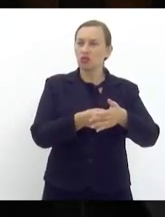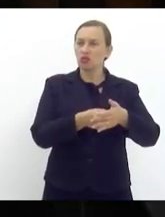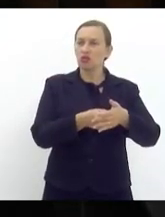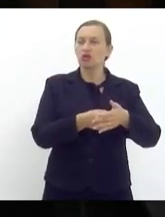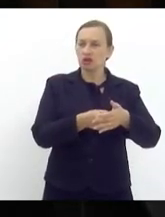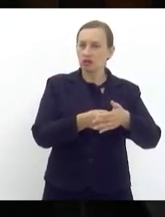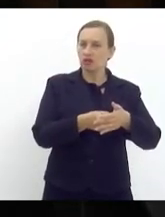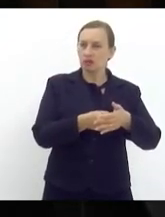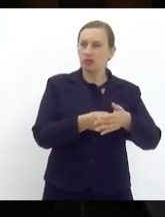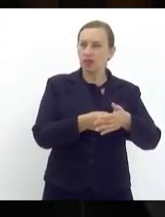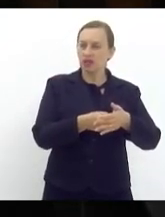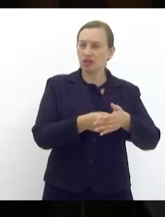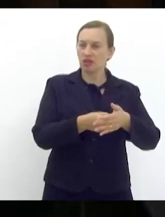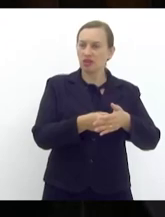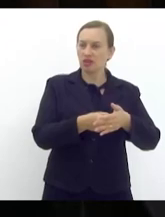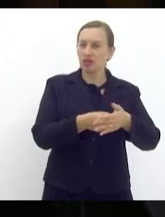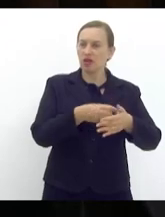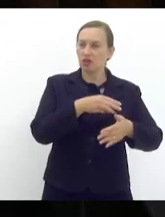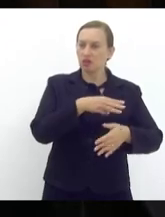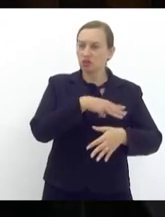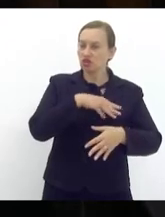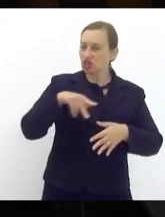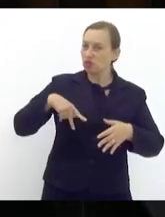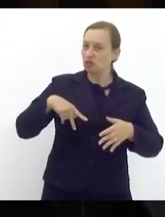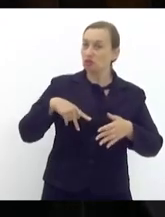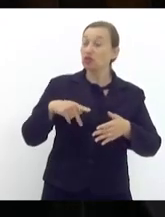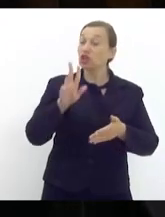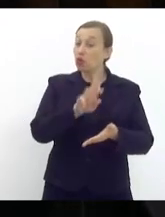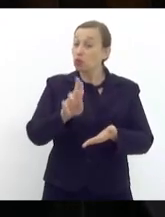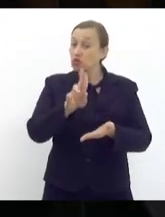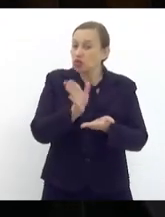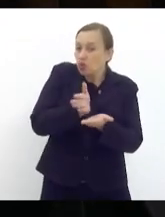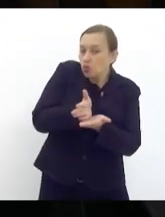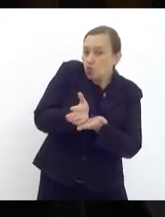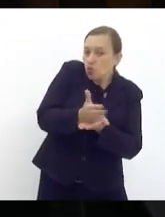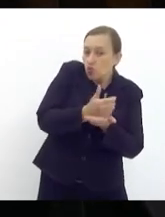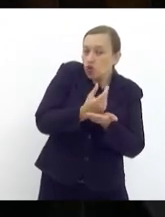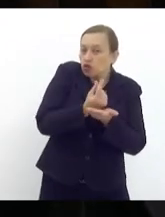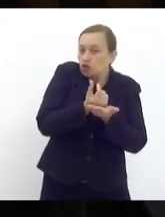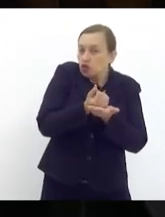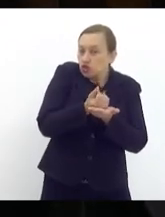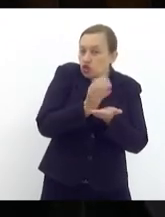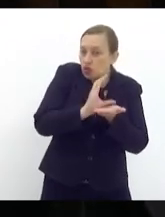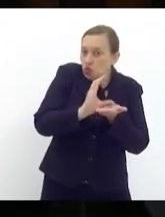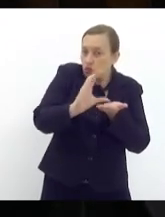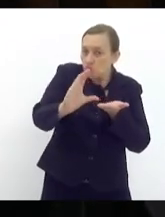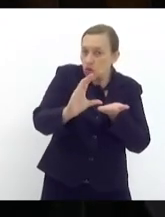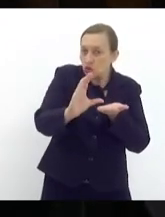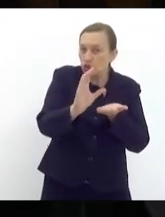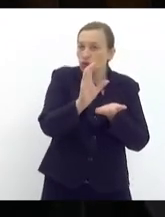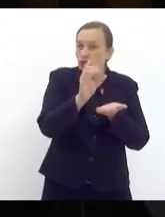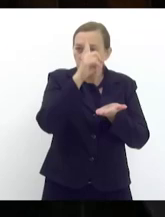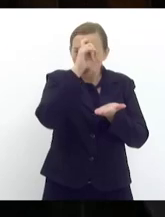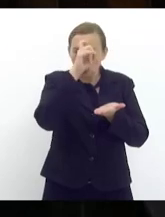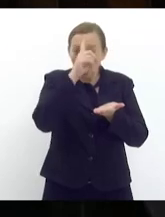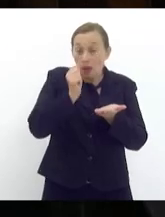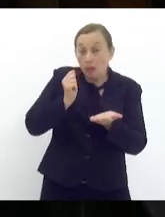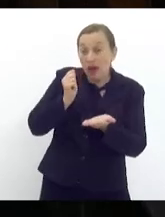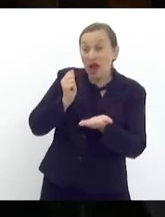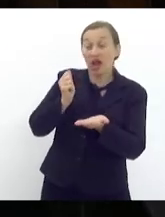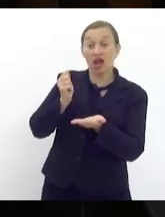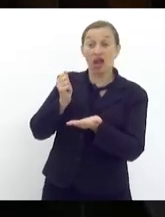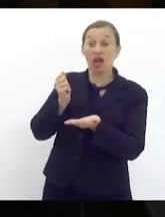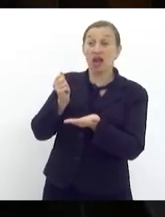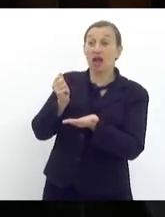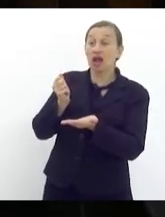com relação ao hospital, que estão usando o recurso daquele hospital para comprarem cabos